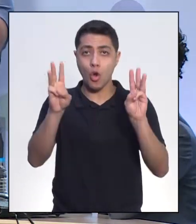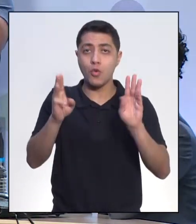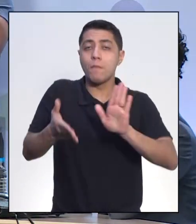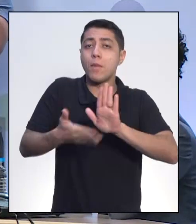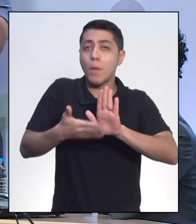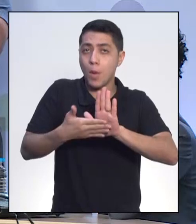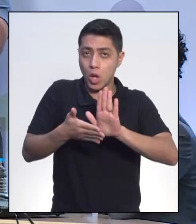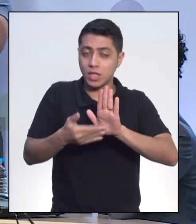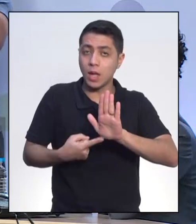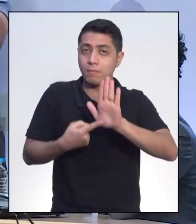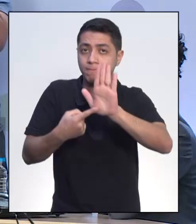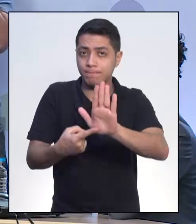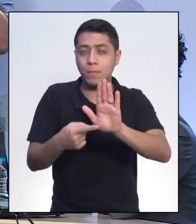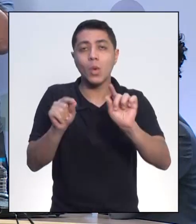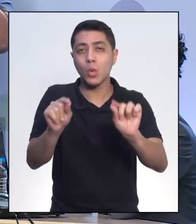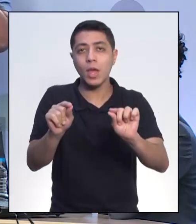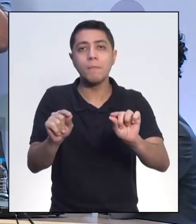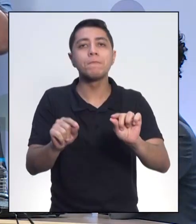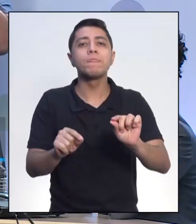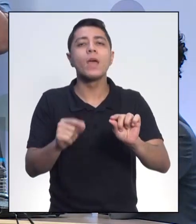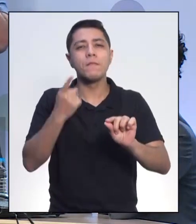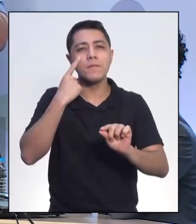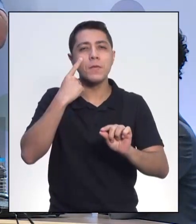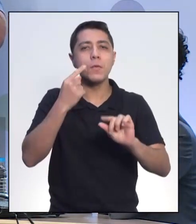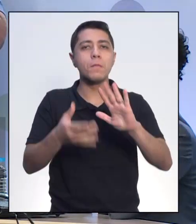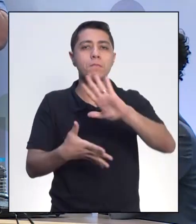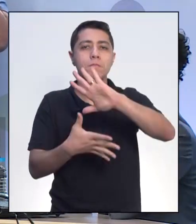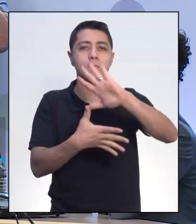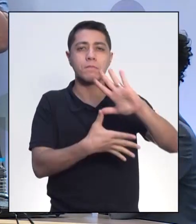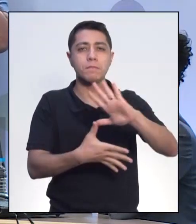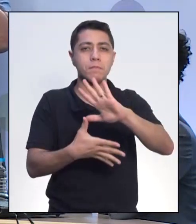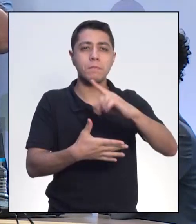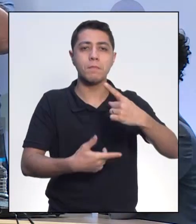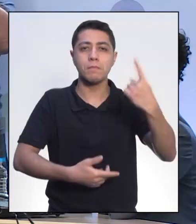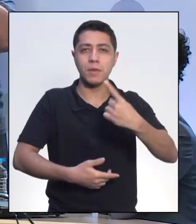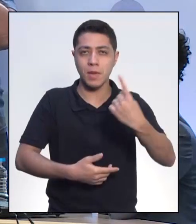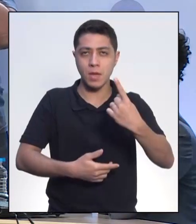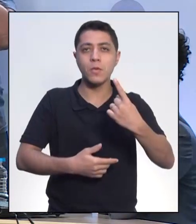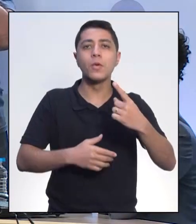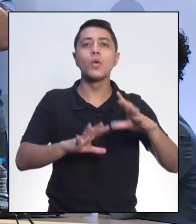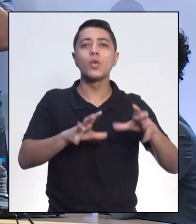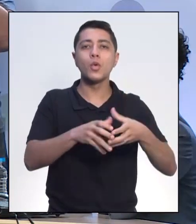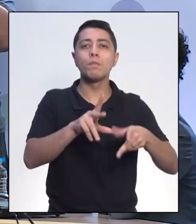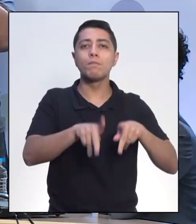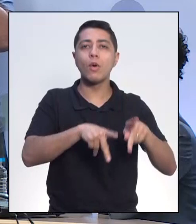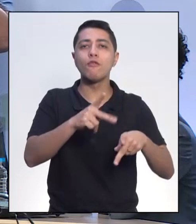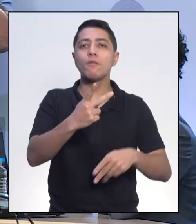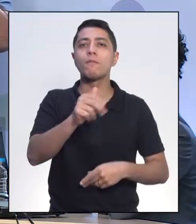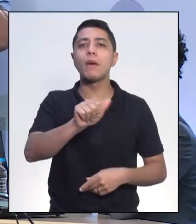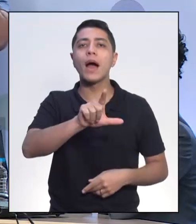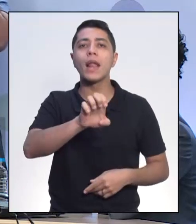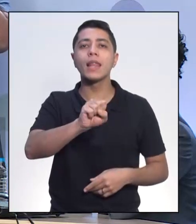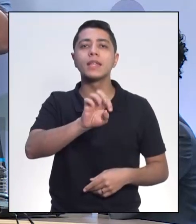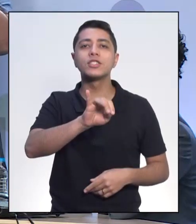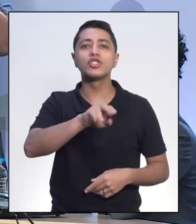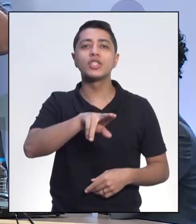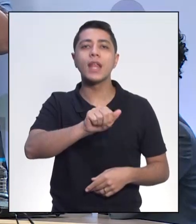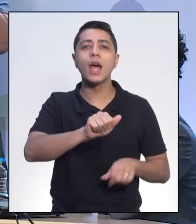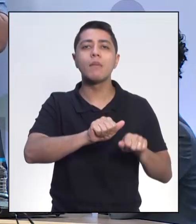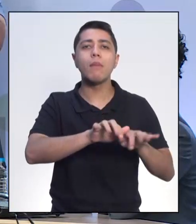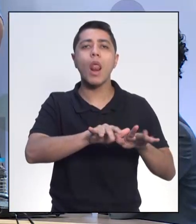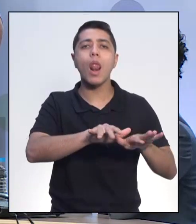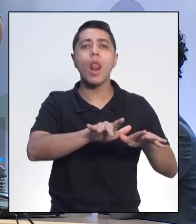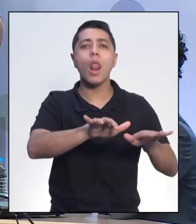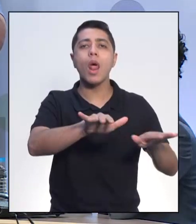azul no primeiro mapa, os palestinos estão distribuídos. Por quê? Porque não havia essa divisão, E quem estava lá no comando era o